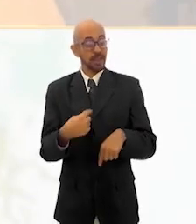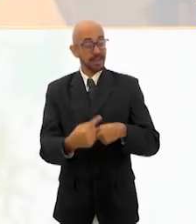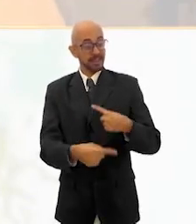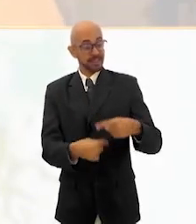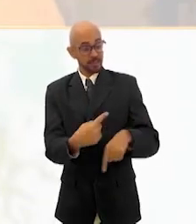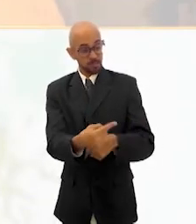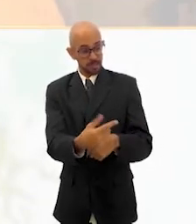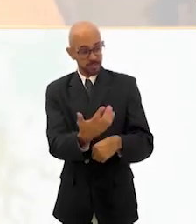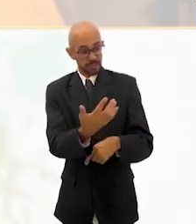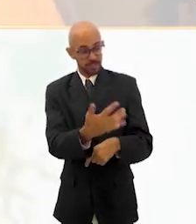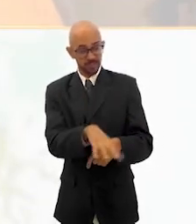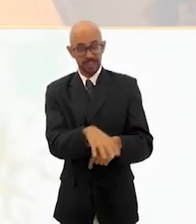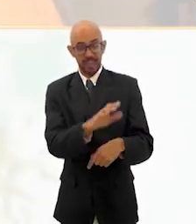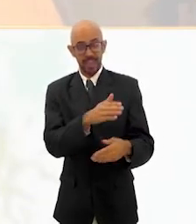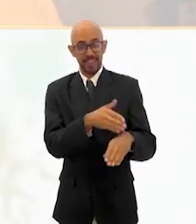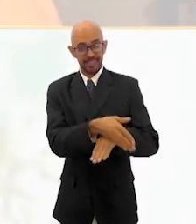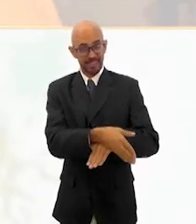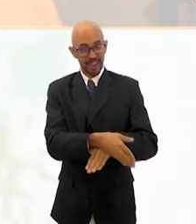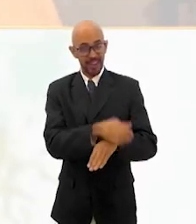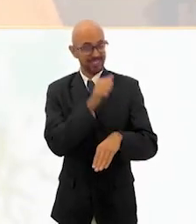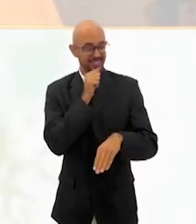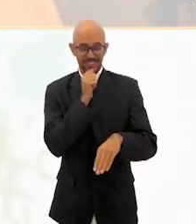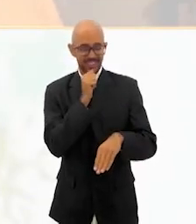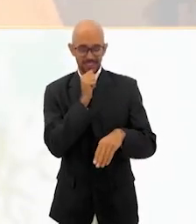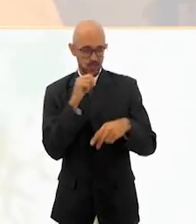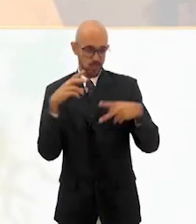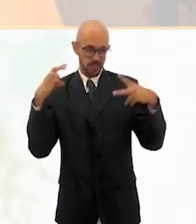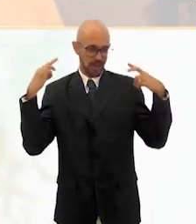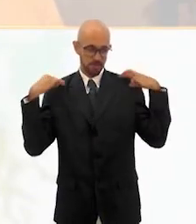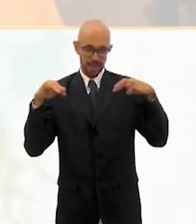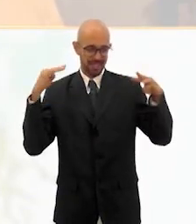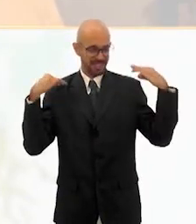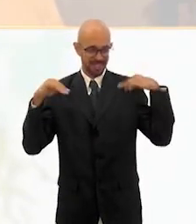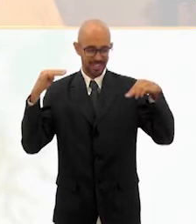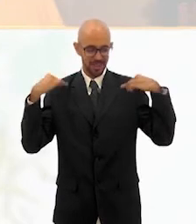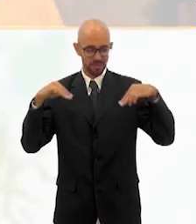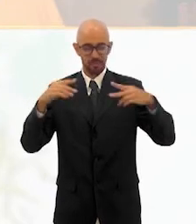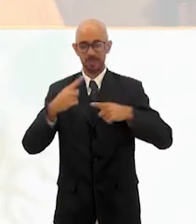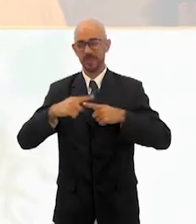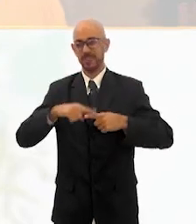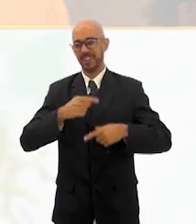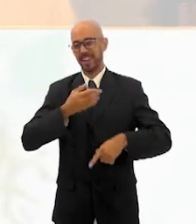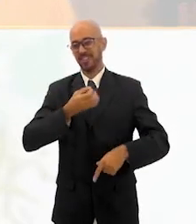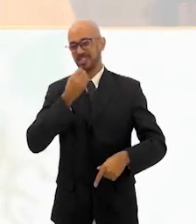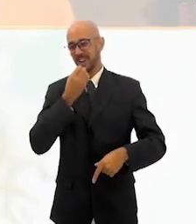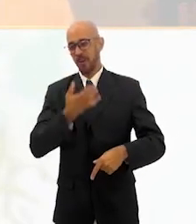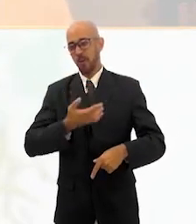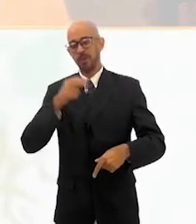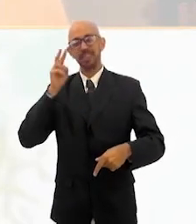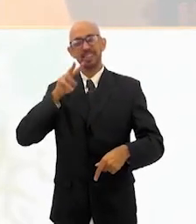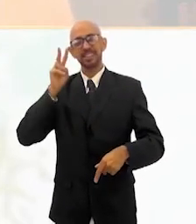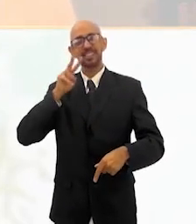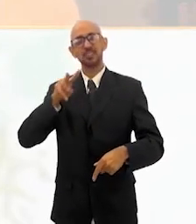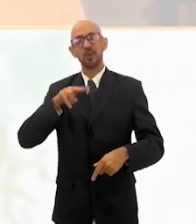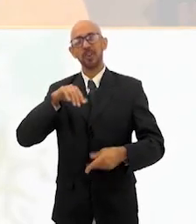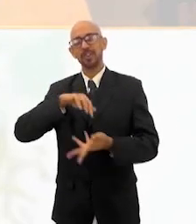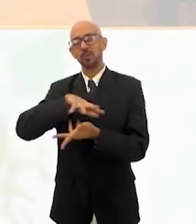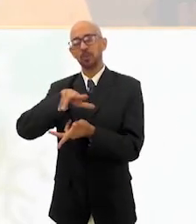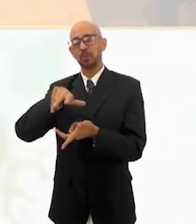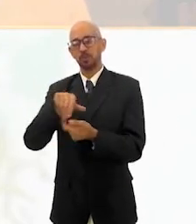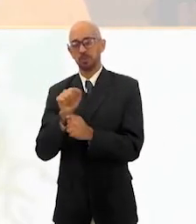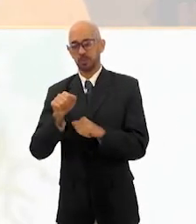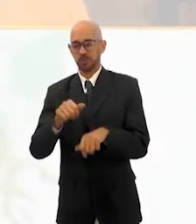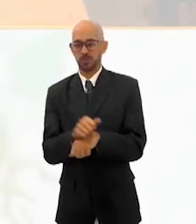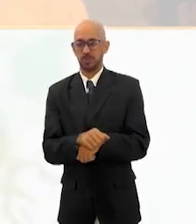gente não vai entrar nessa parte da Marinha, porque eu quero saber do mundo também. Apesar da gente viajar, a visão do outro